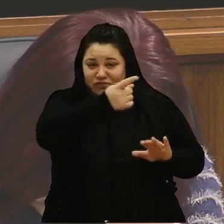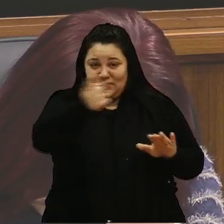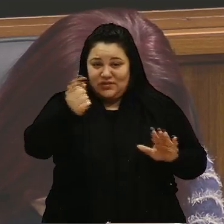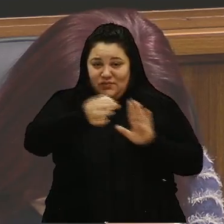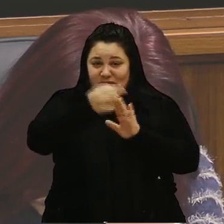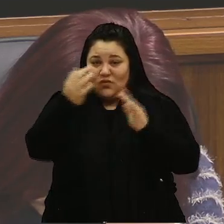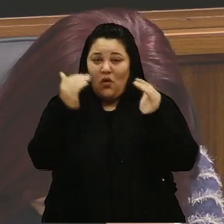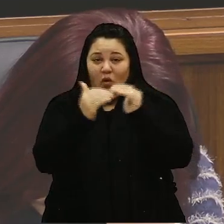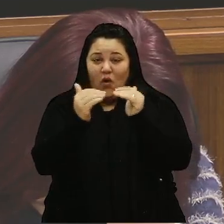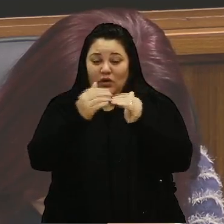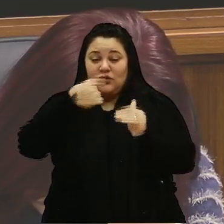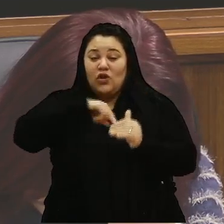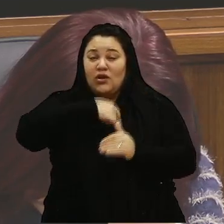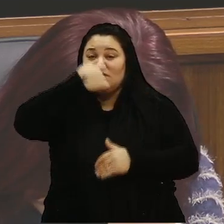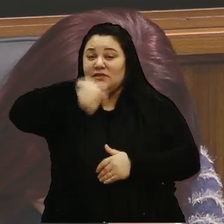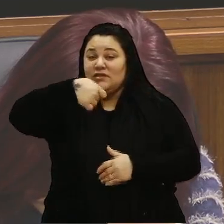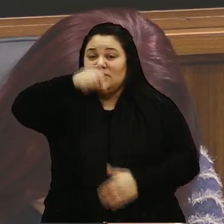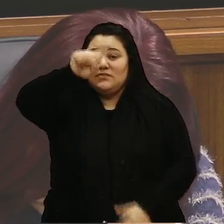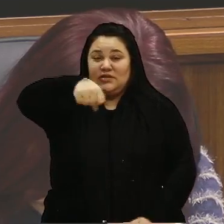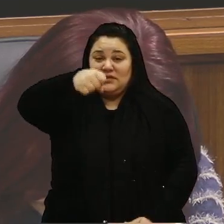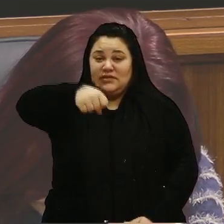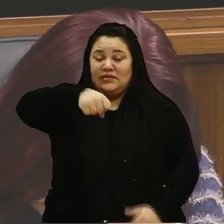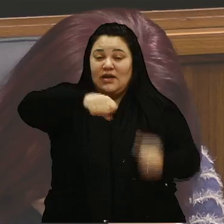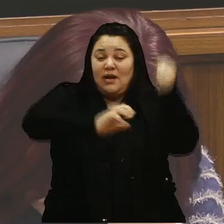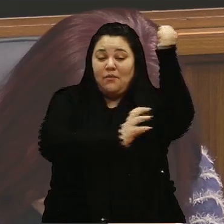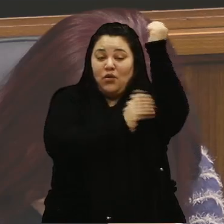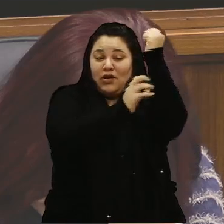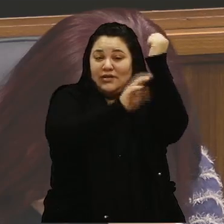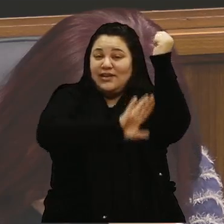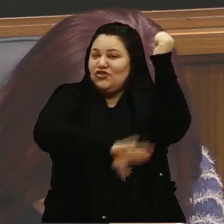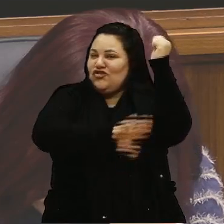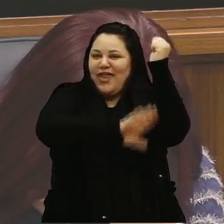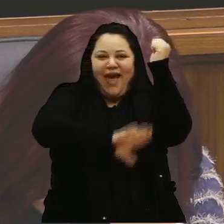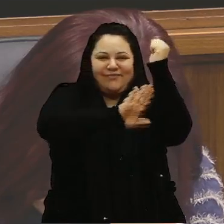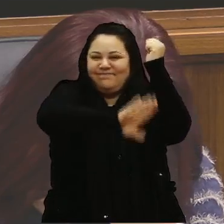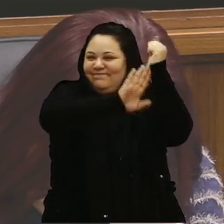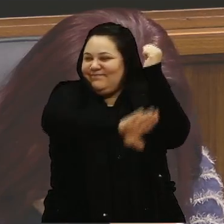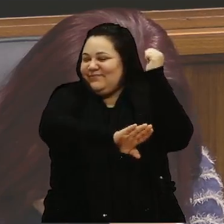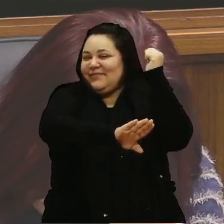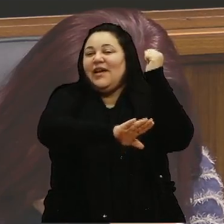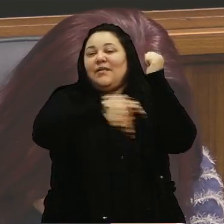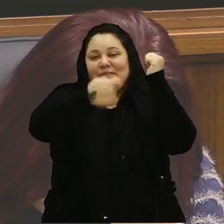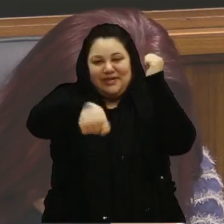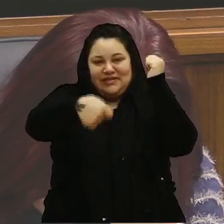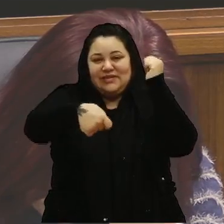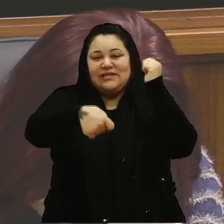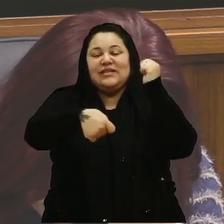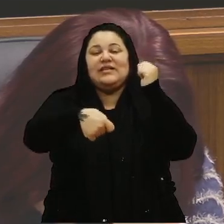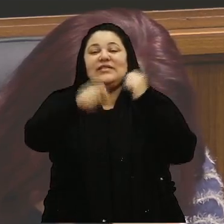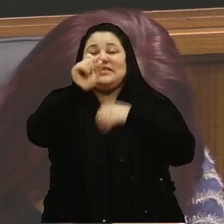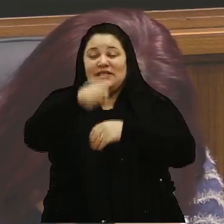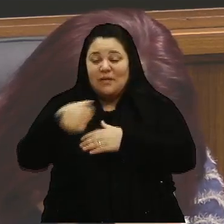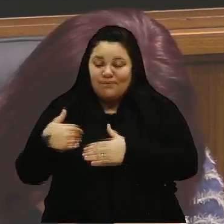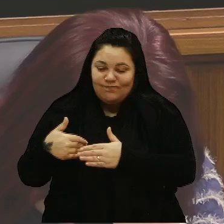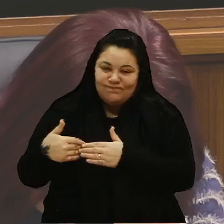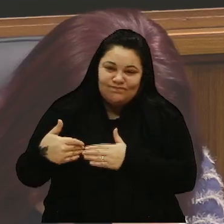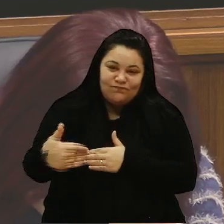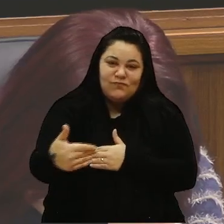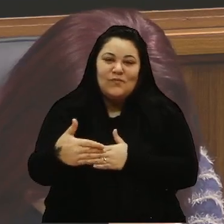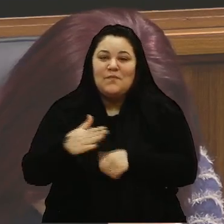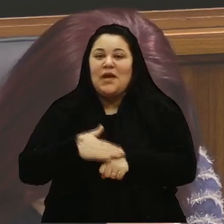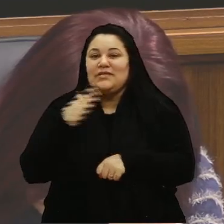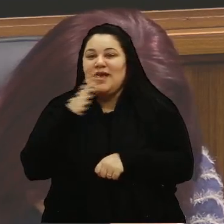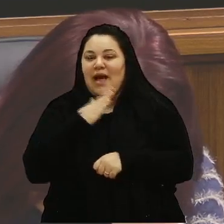gente precisa, sim, retirar a burocracia. A gente precisa, sim, que as coisas andem cada vez mais de